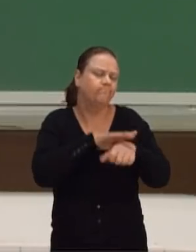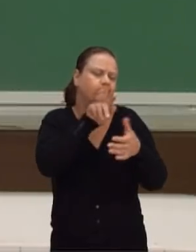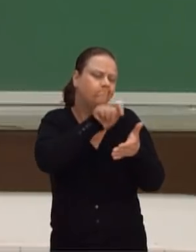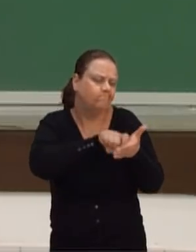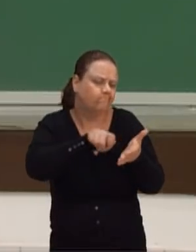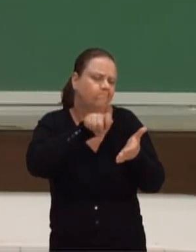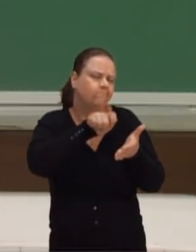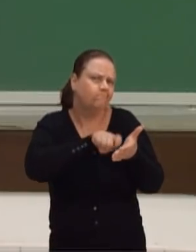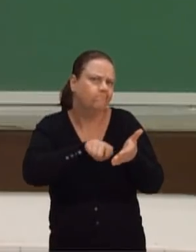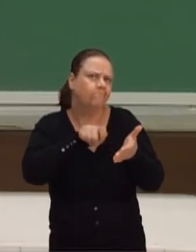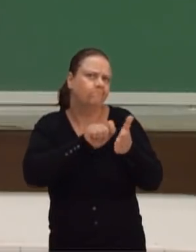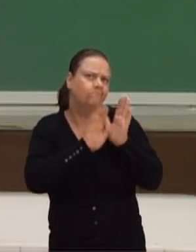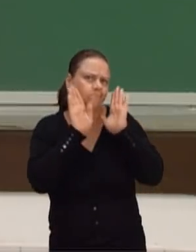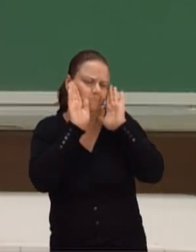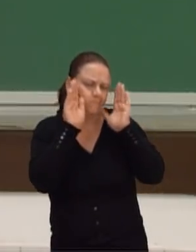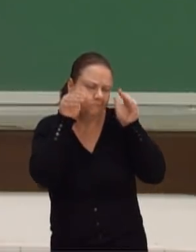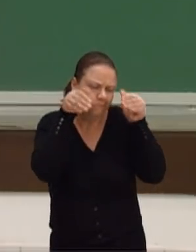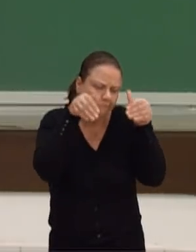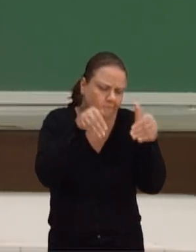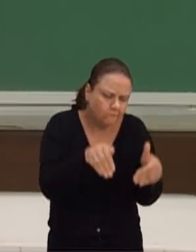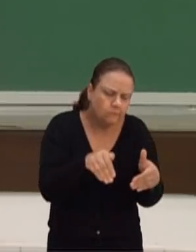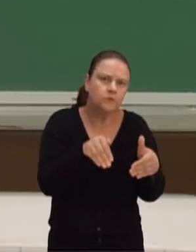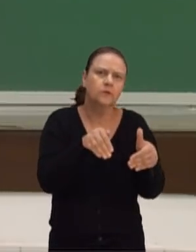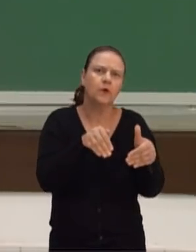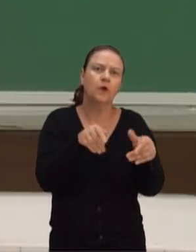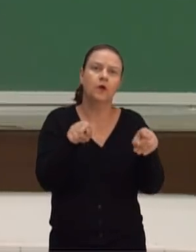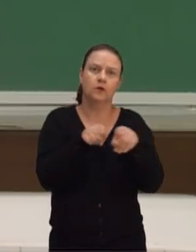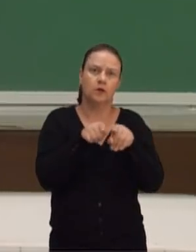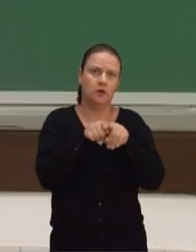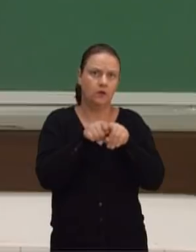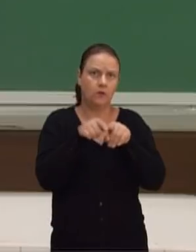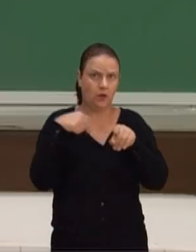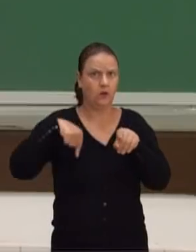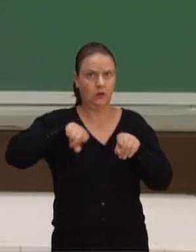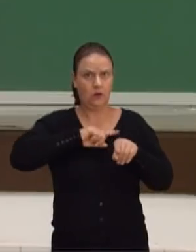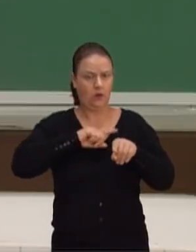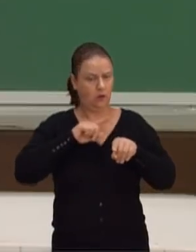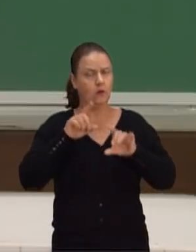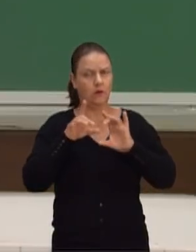nos permitamos conhecer, desenvolver e praticar aquilo.